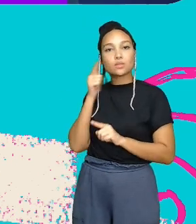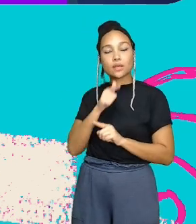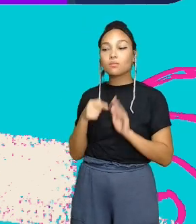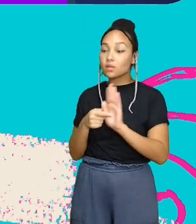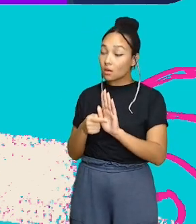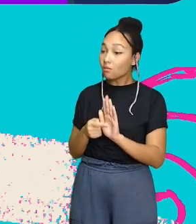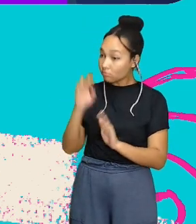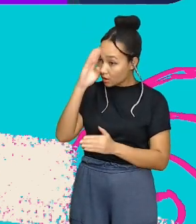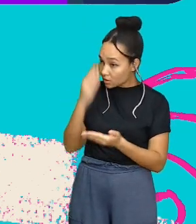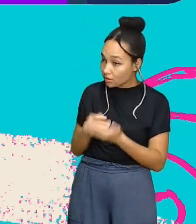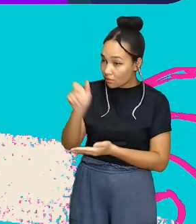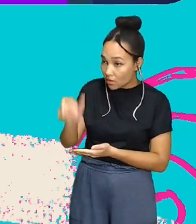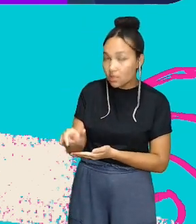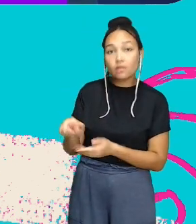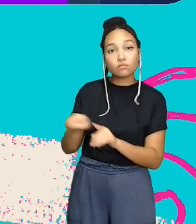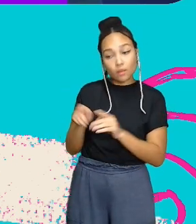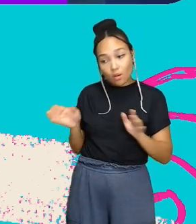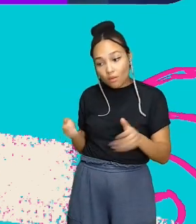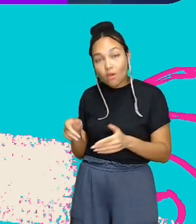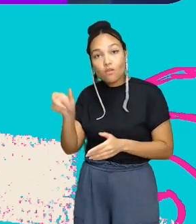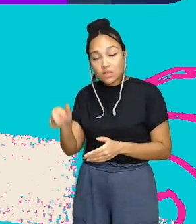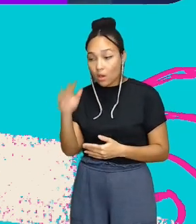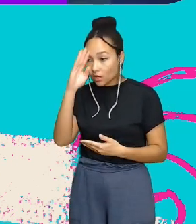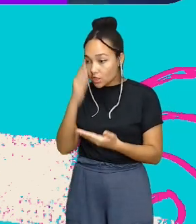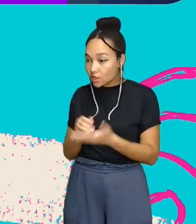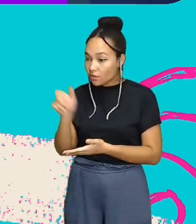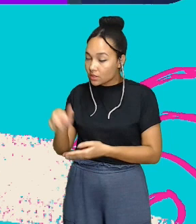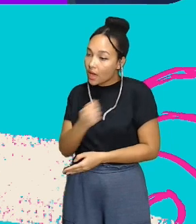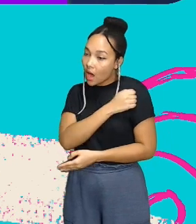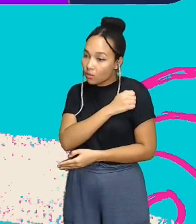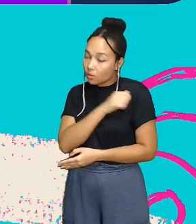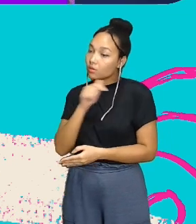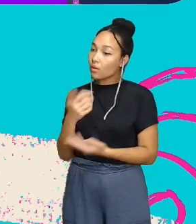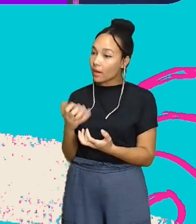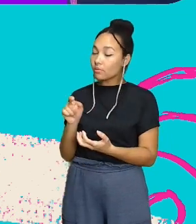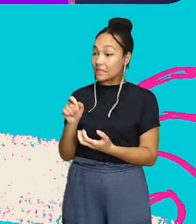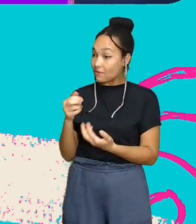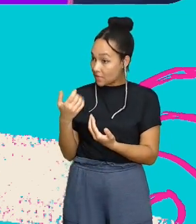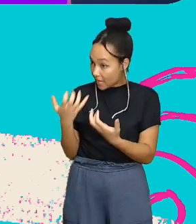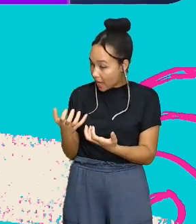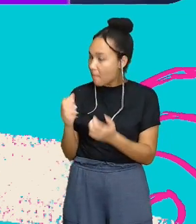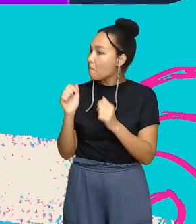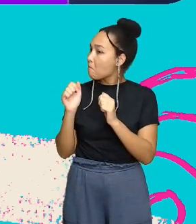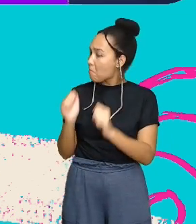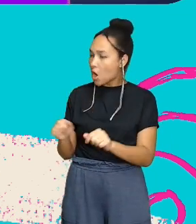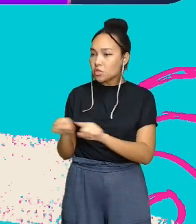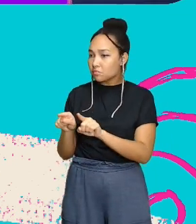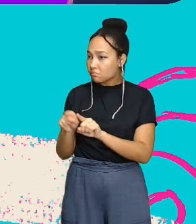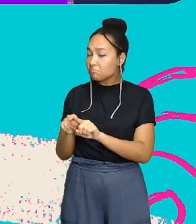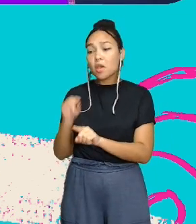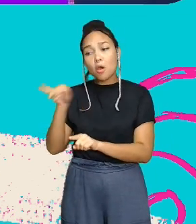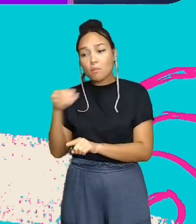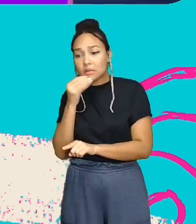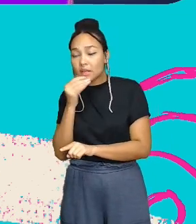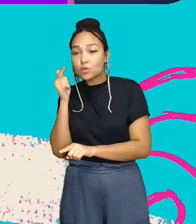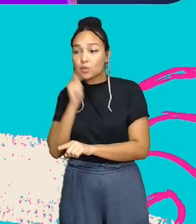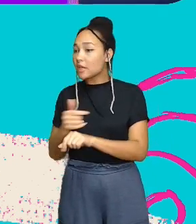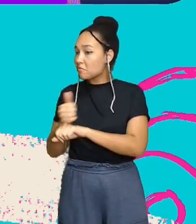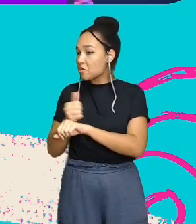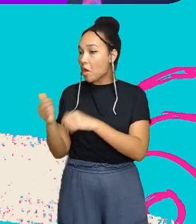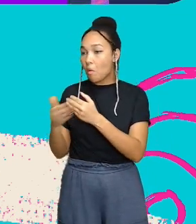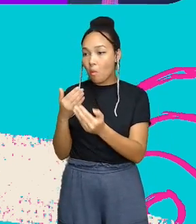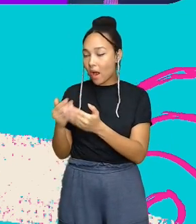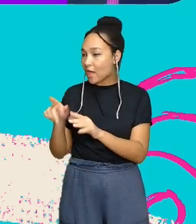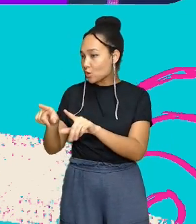eu estou empoderando você enquanto estudante, e você, se quiser, você poderá ter a profissão que você escolher.